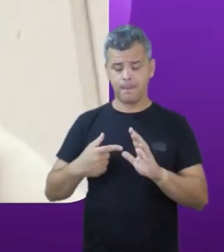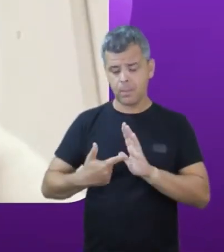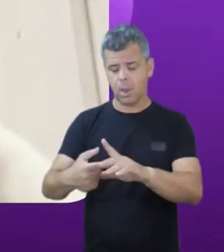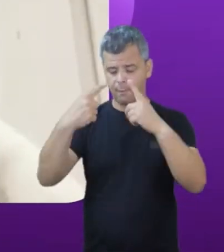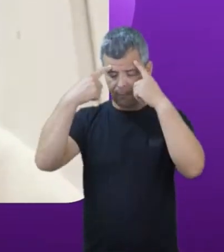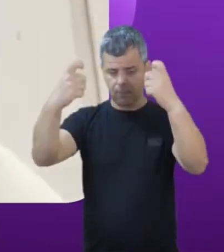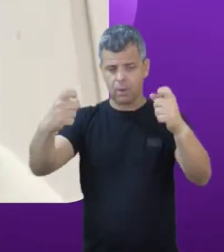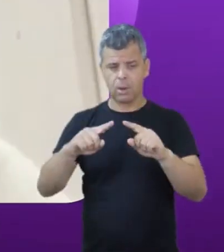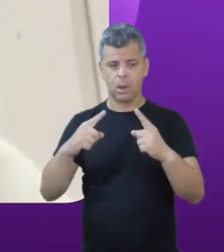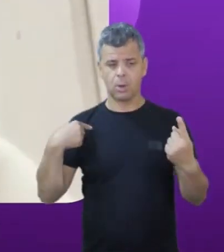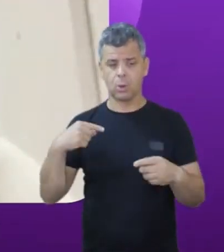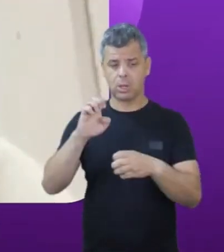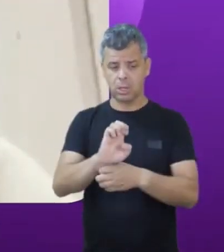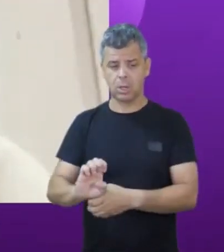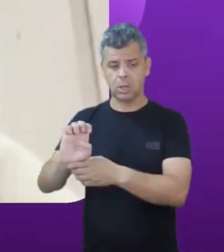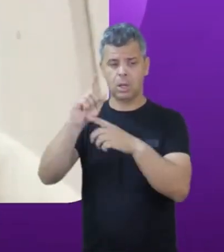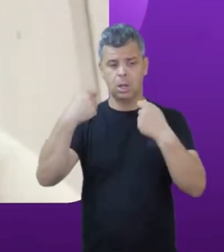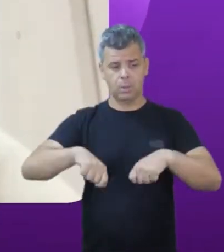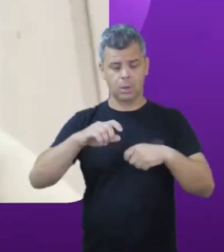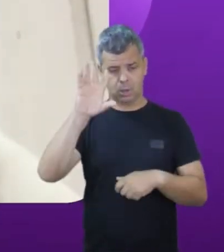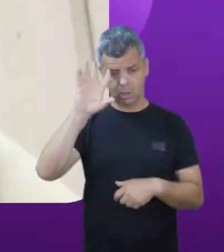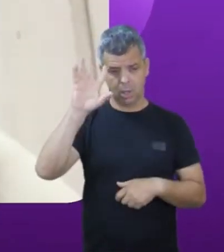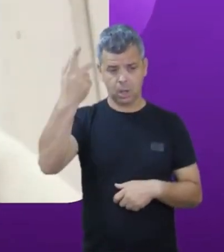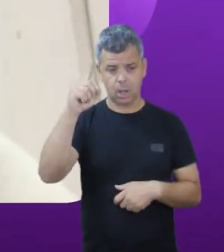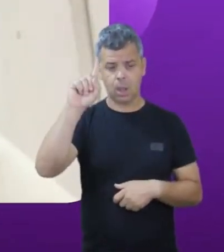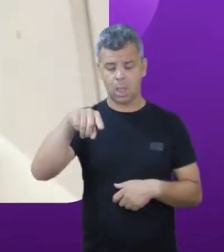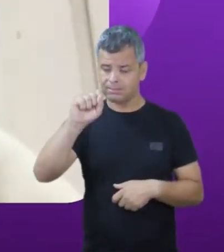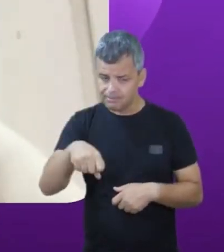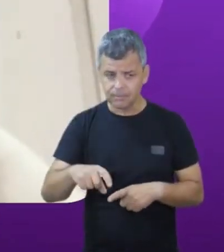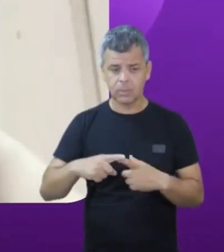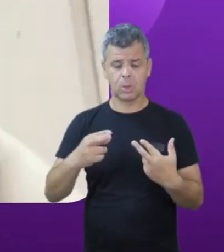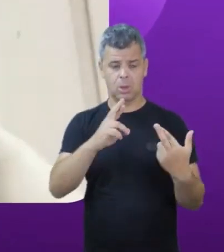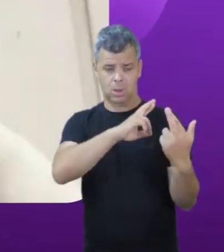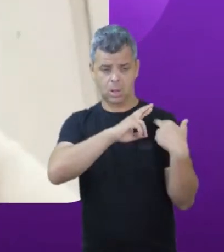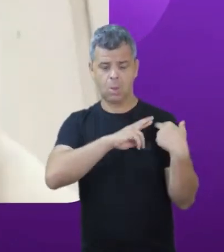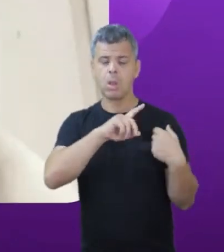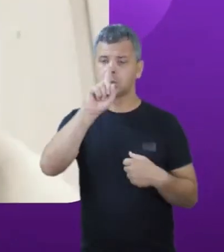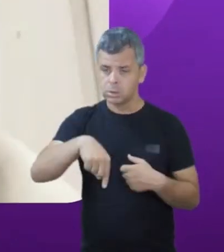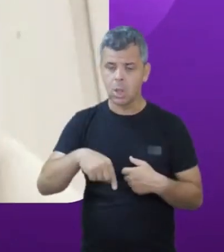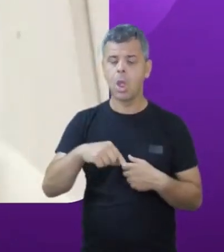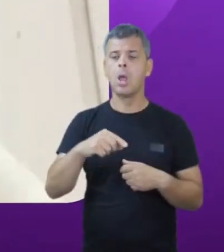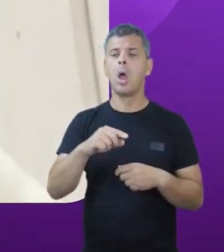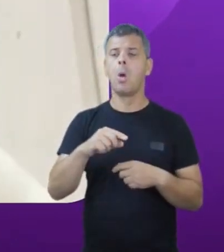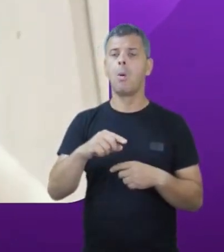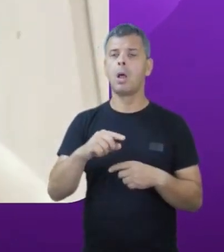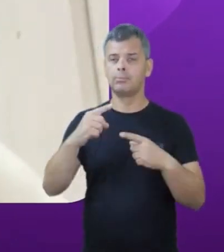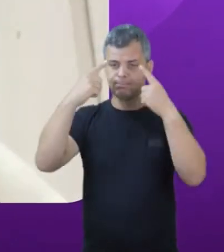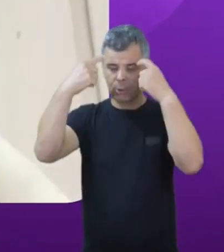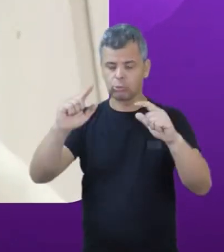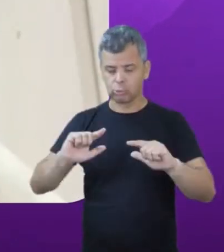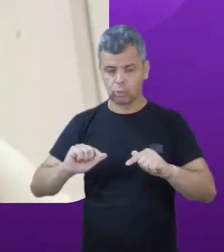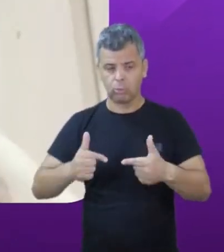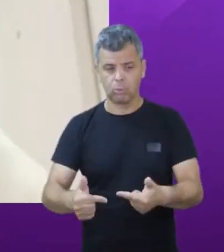mulher como algo que o Estado precisa resolver e é, sim, uma responsabilidade estatal combater a violência. E aí,